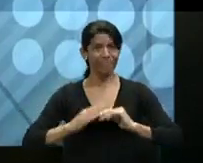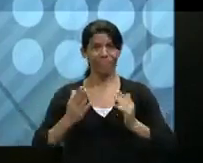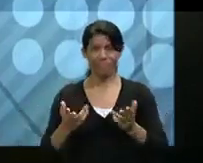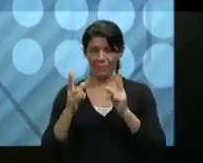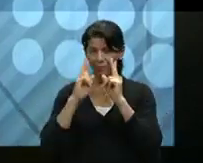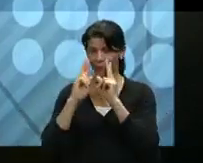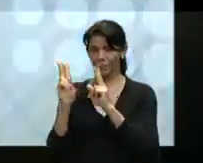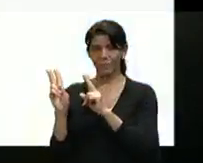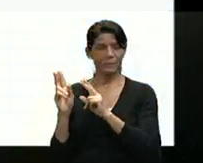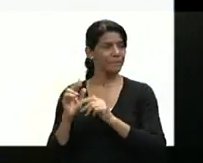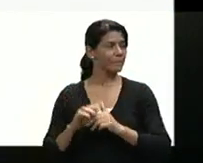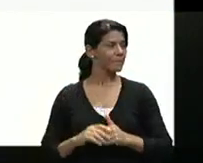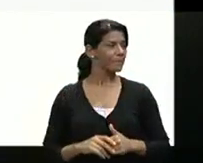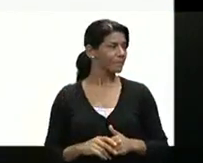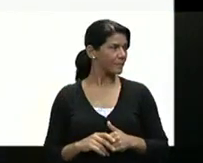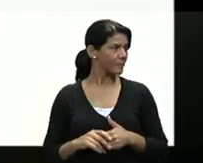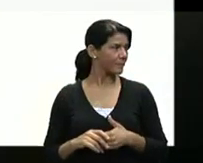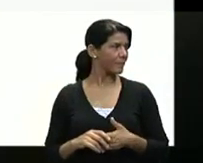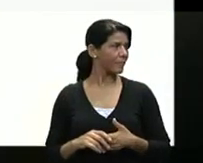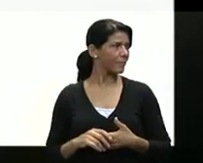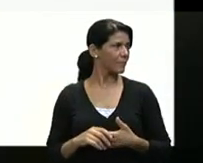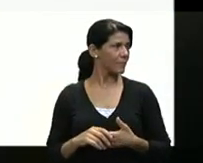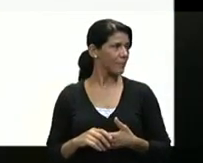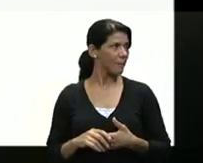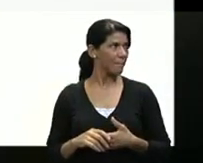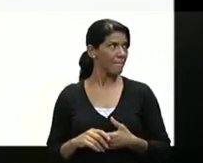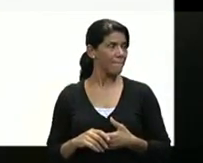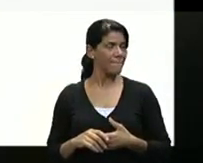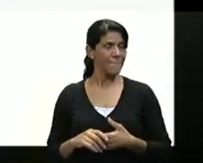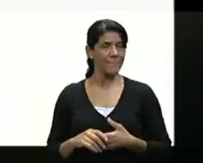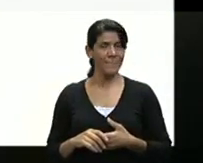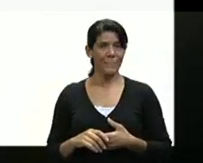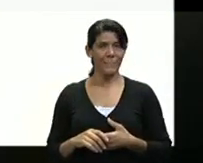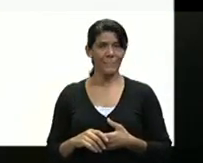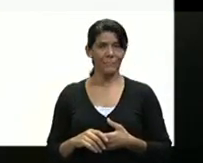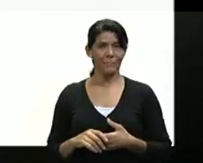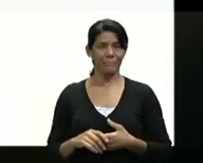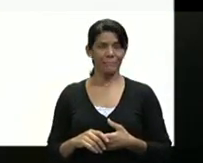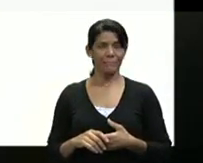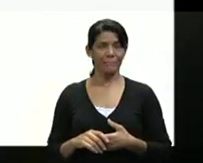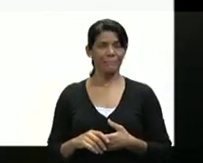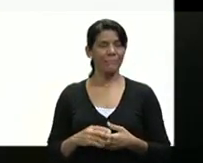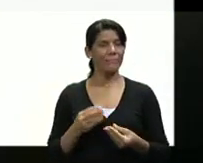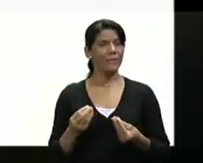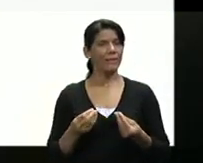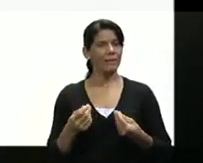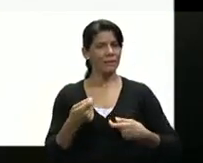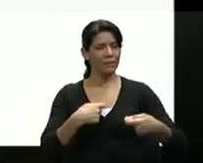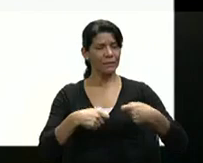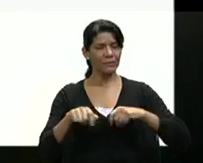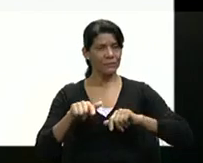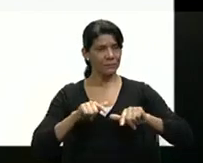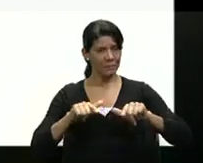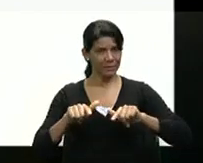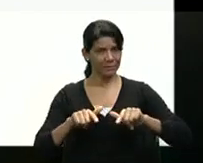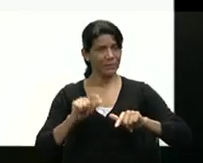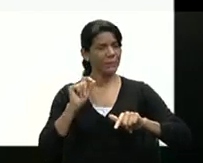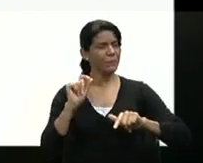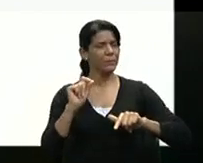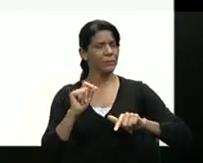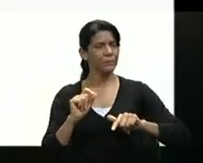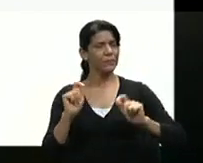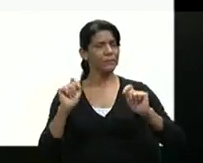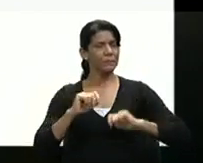vamos voltar para o quadro para a gente resolver a nossa situação-problema. Como está o mercado de trabalho? Como ele está?